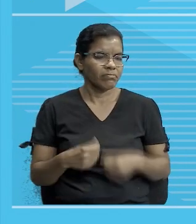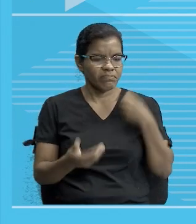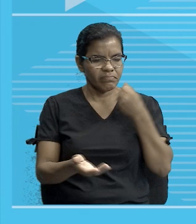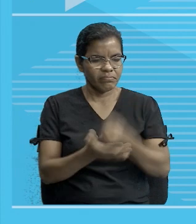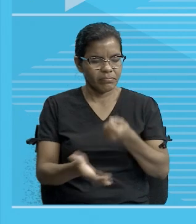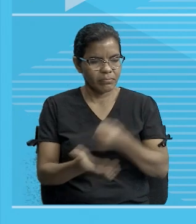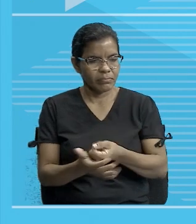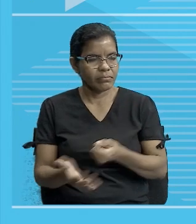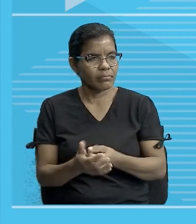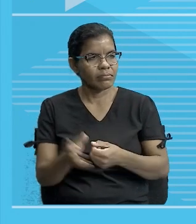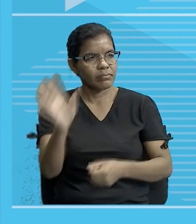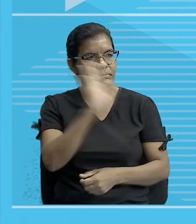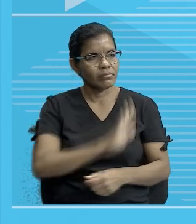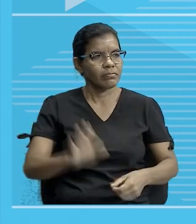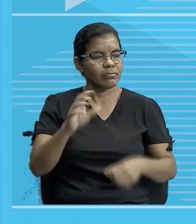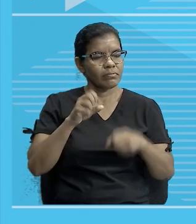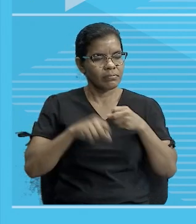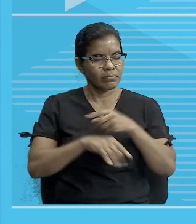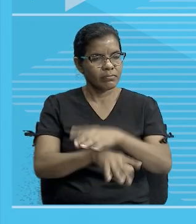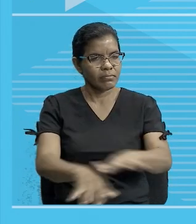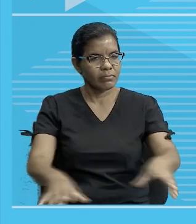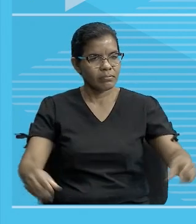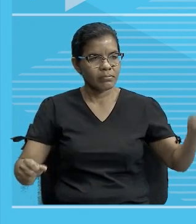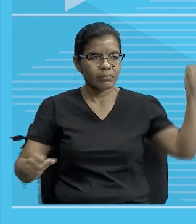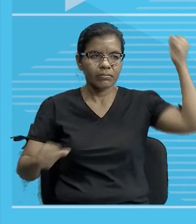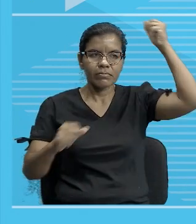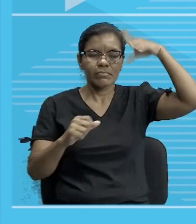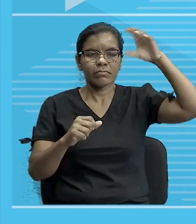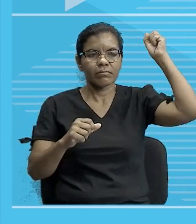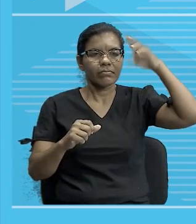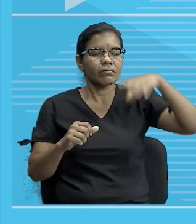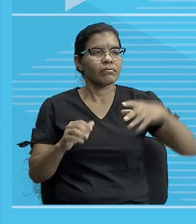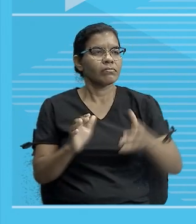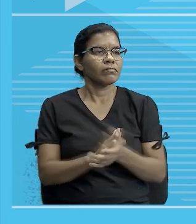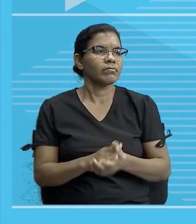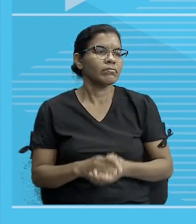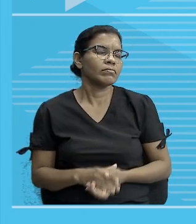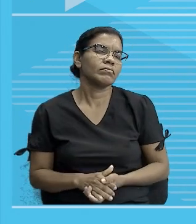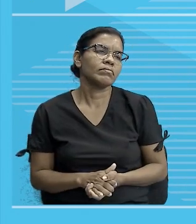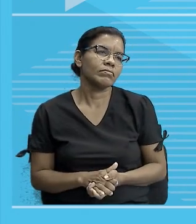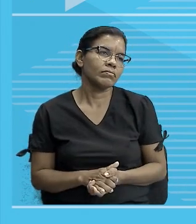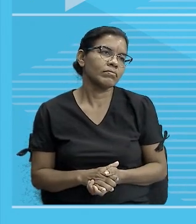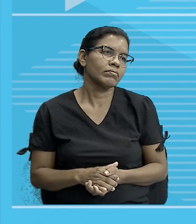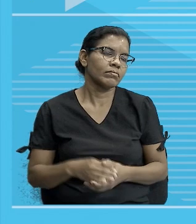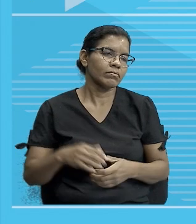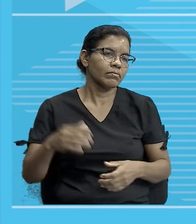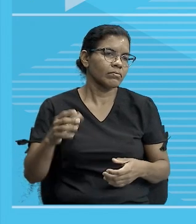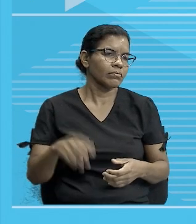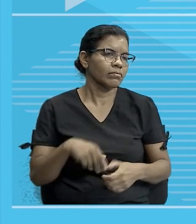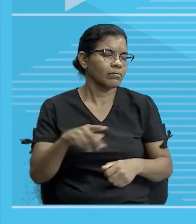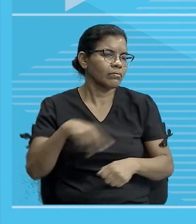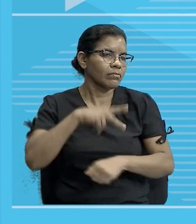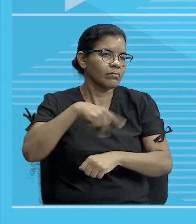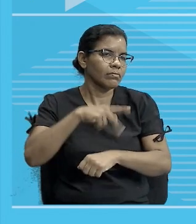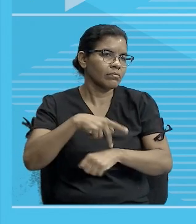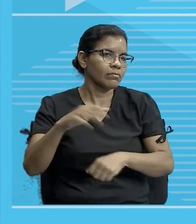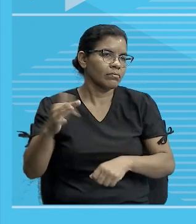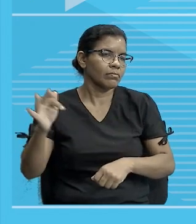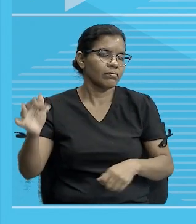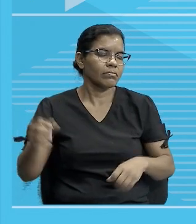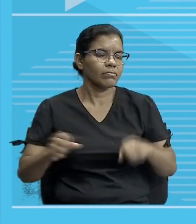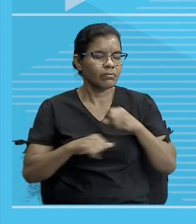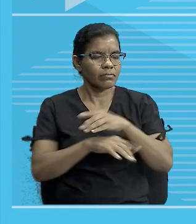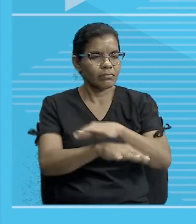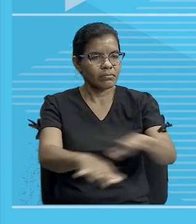cenário havia a propagação das ideias iluministas nos cafés, nos salões, na França, se